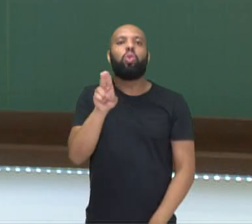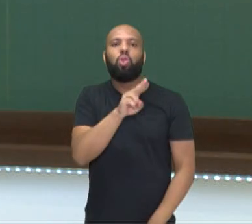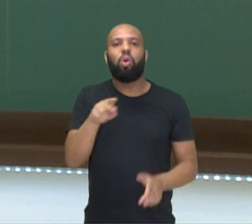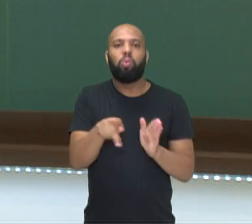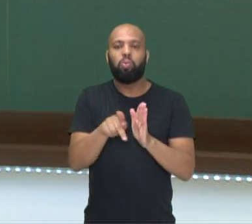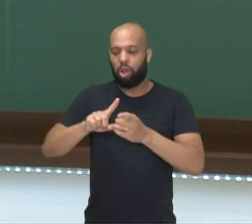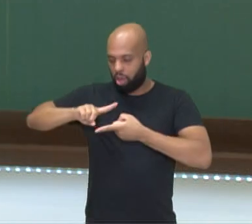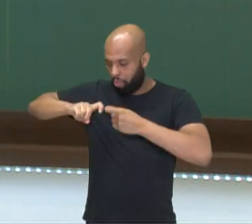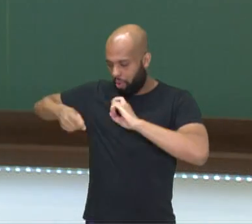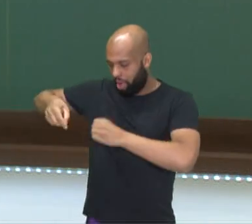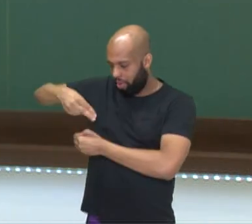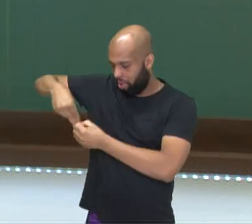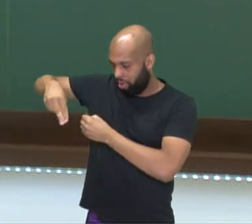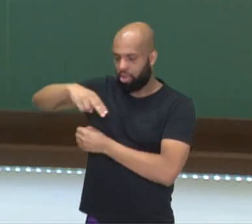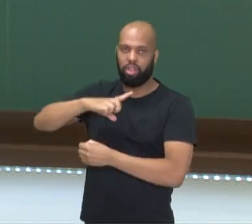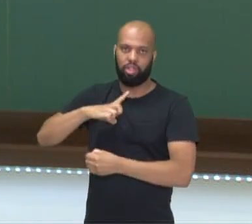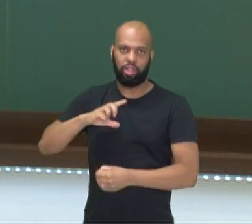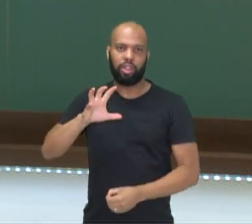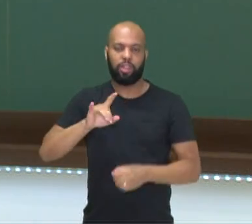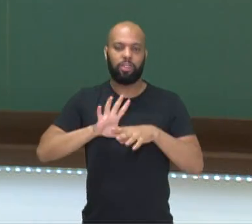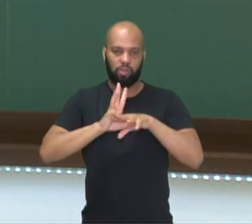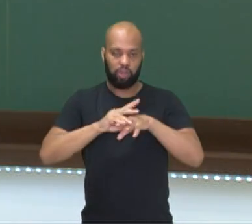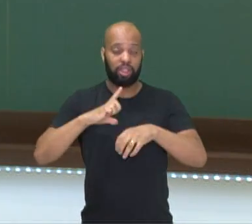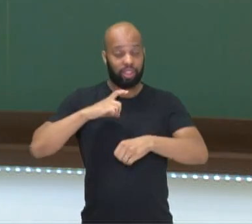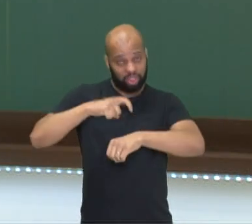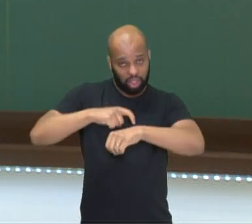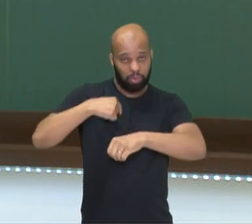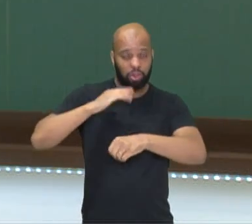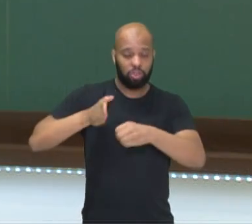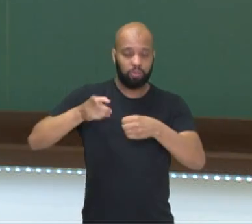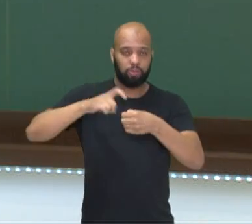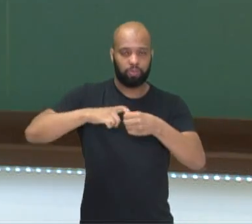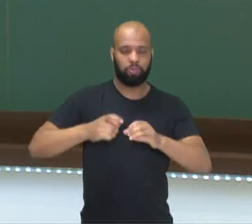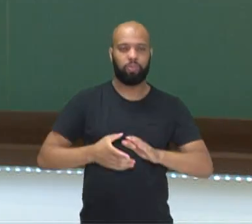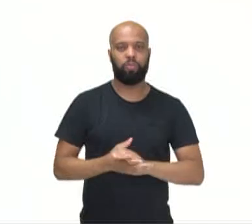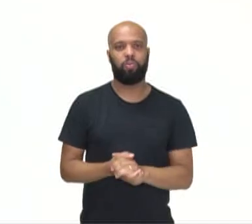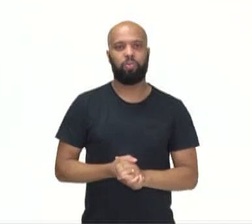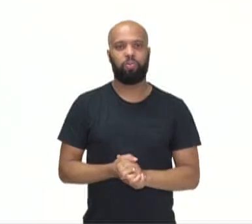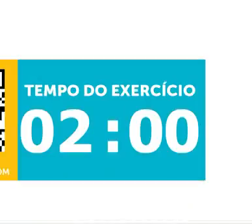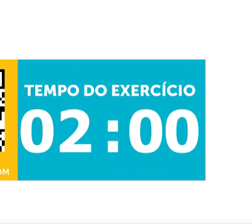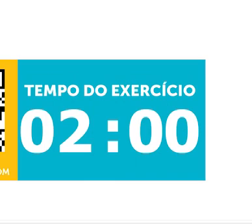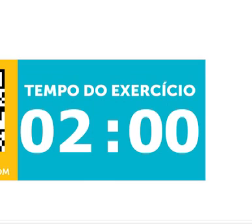do protozoário associado a essa doença. Eu vou dar um tempinho para vocês e já retorno.